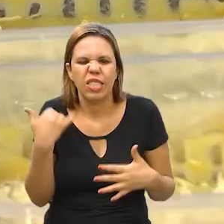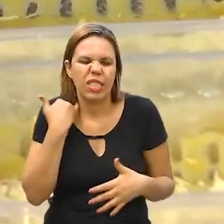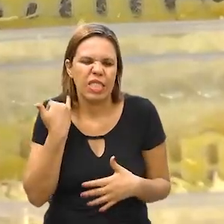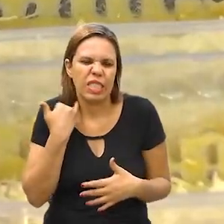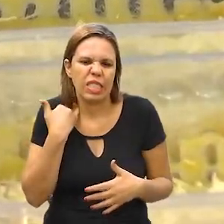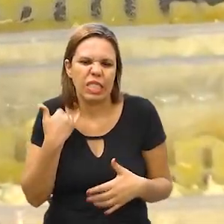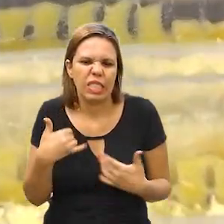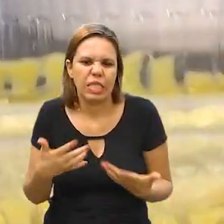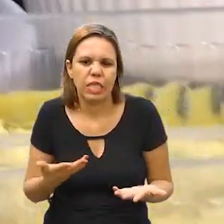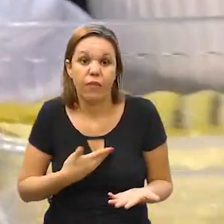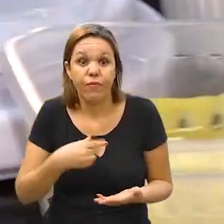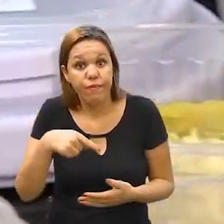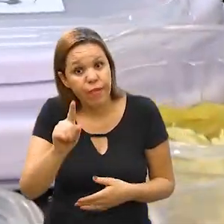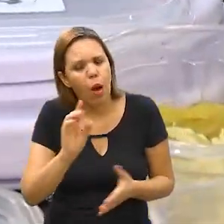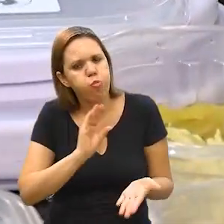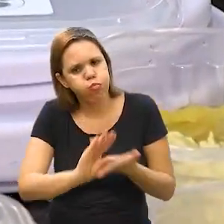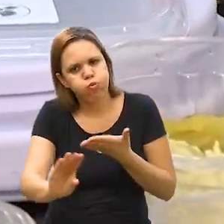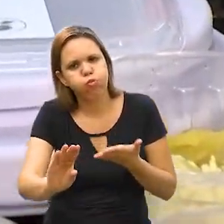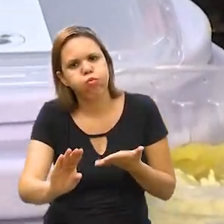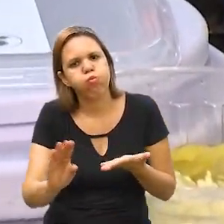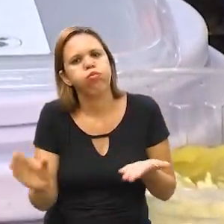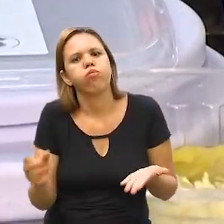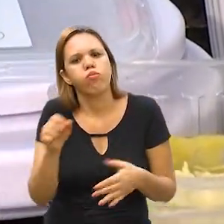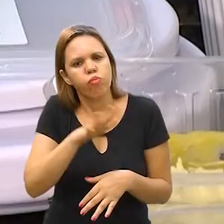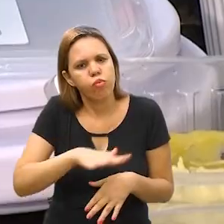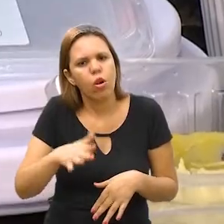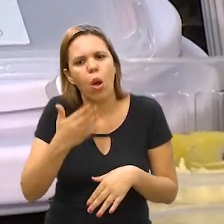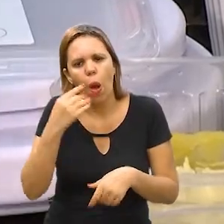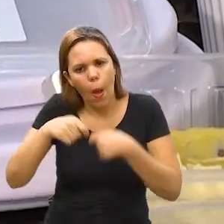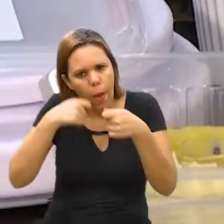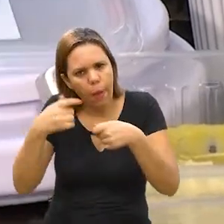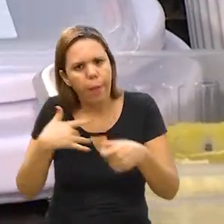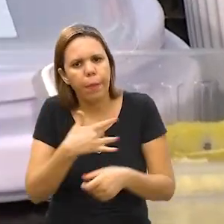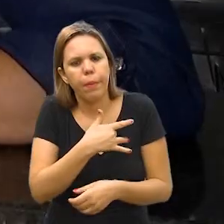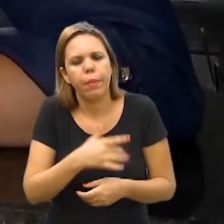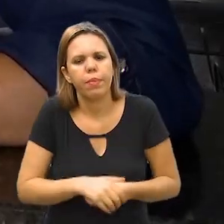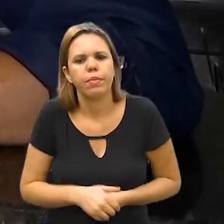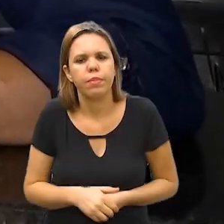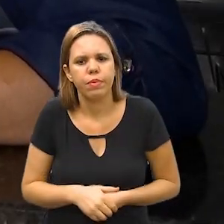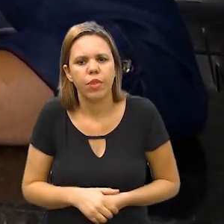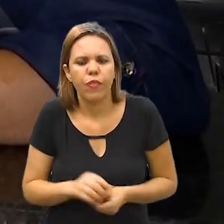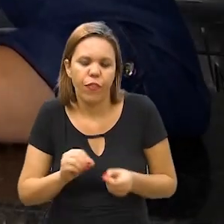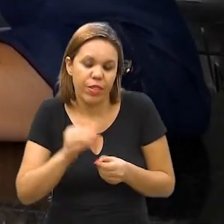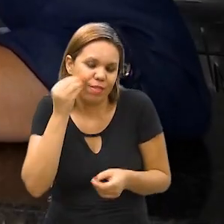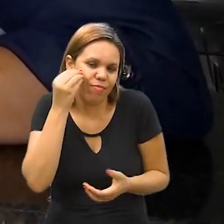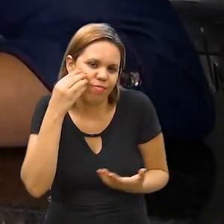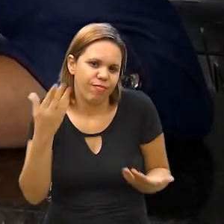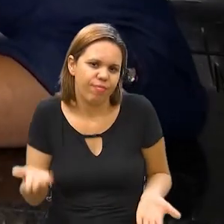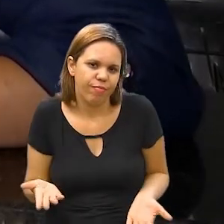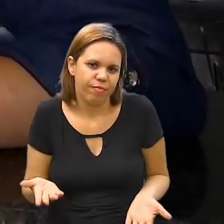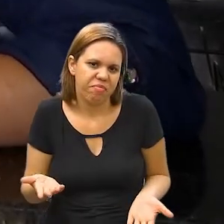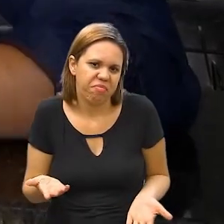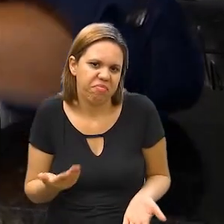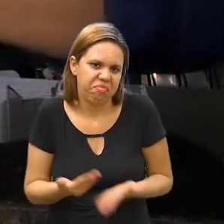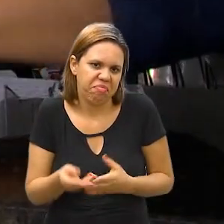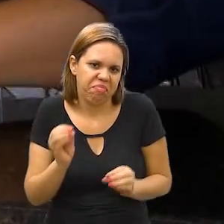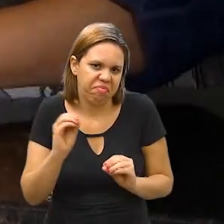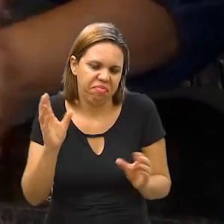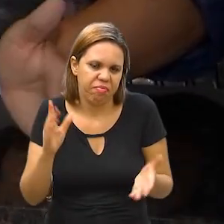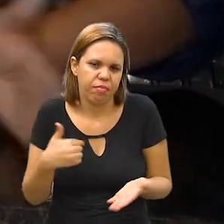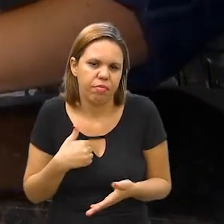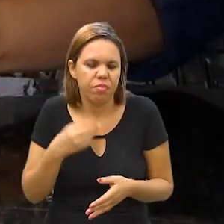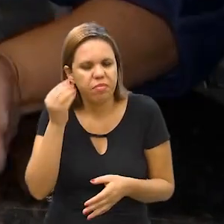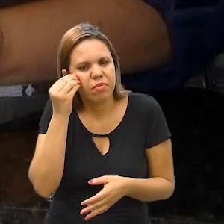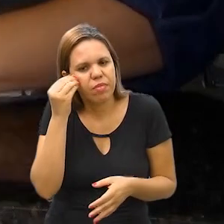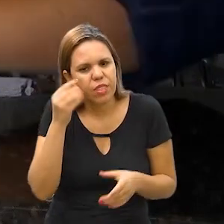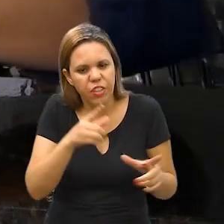trabalho. Amiga, vai, investe nessa área de alimentação saudável. E eu falei, vou fazer um teste, né? Não tem nada a perder. Catei